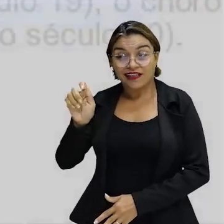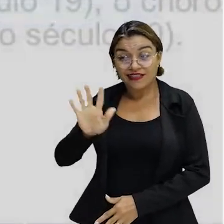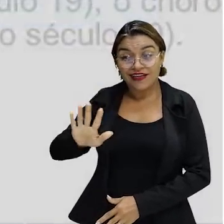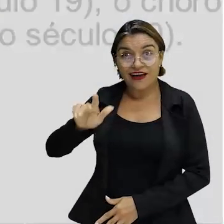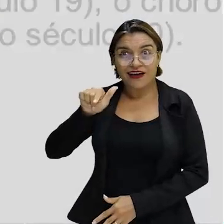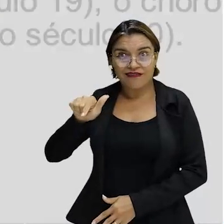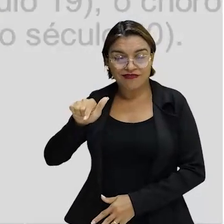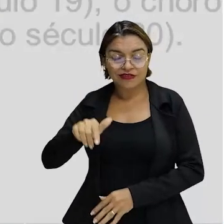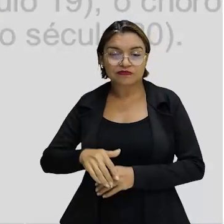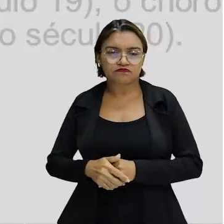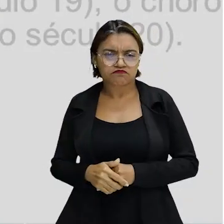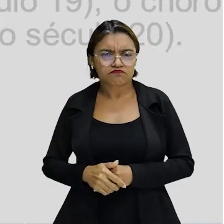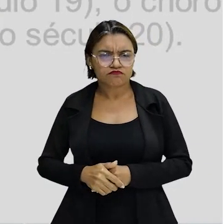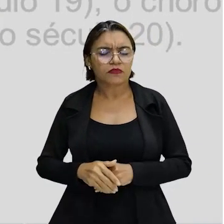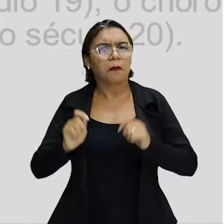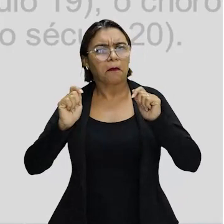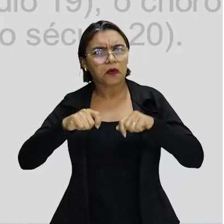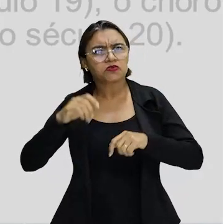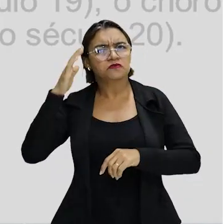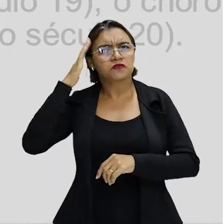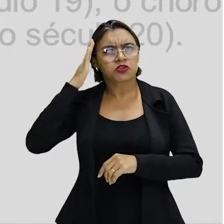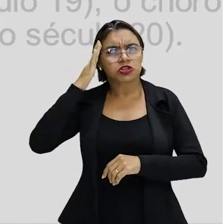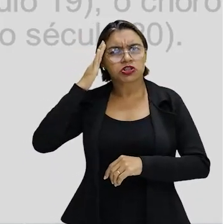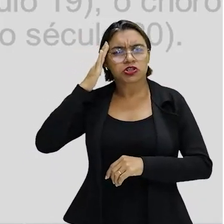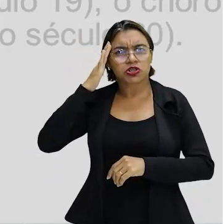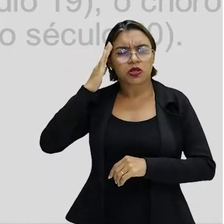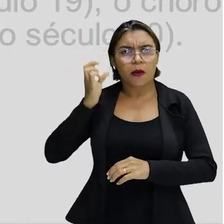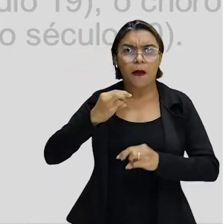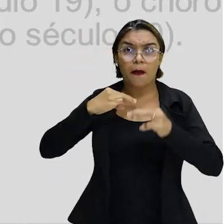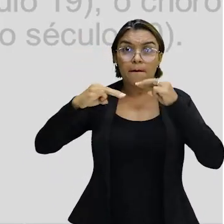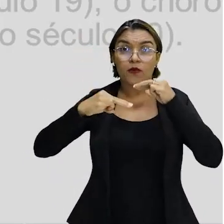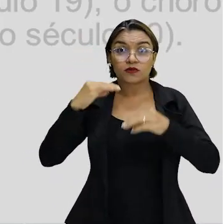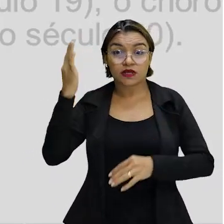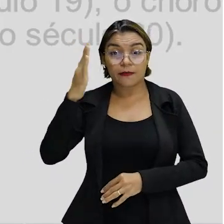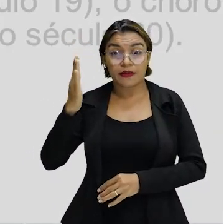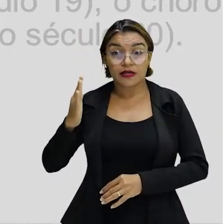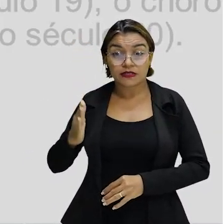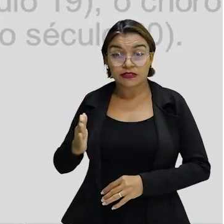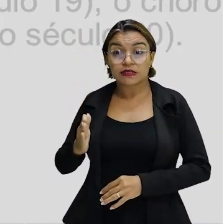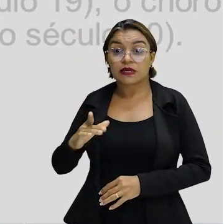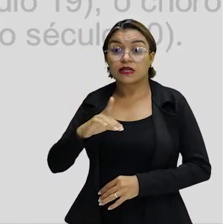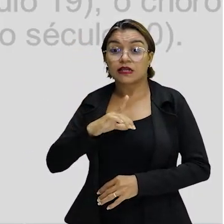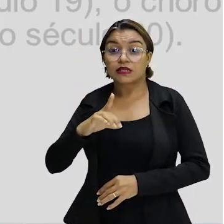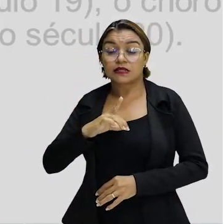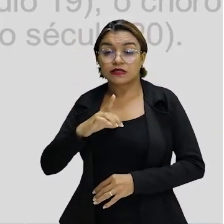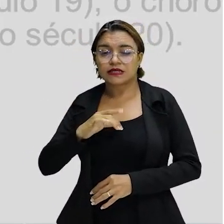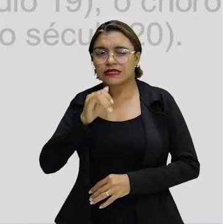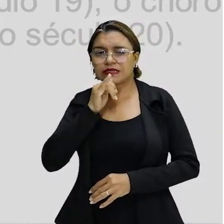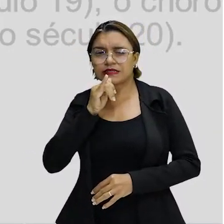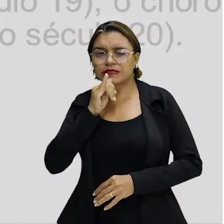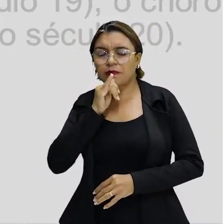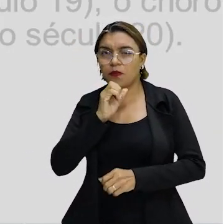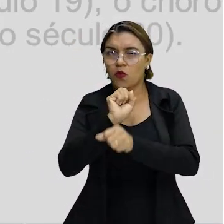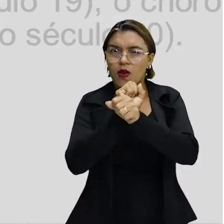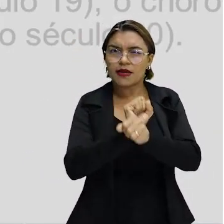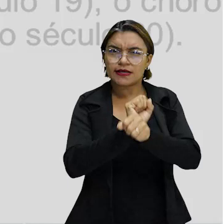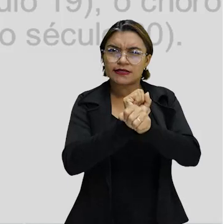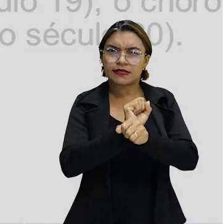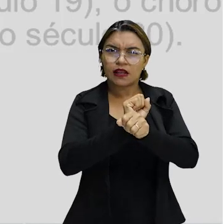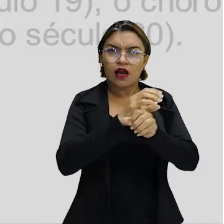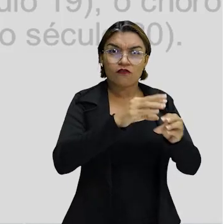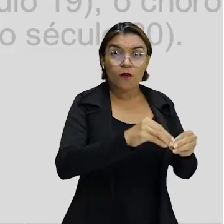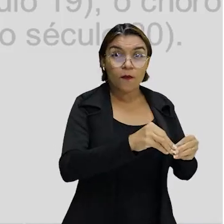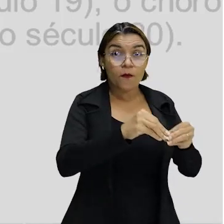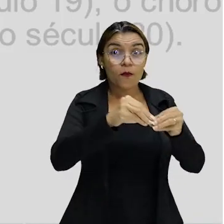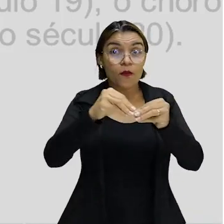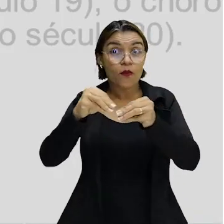É possível entender a música brasileira sem refletir sobre o êxodo de escravos africanos, tá? Não dá para fazer